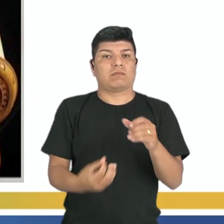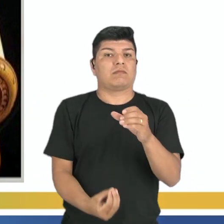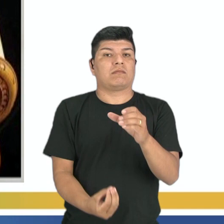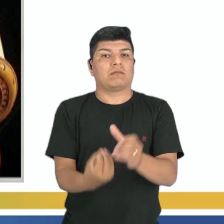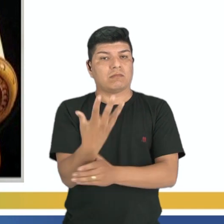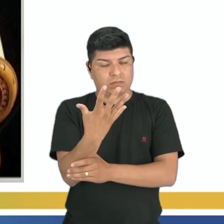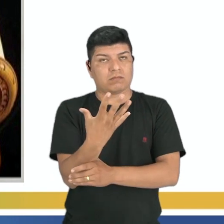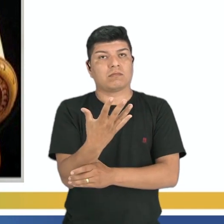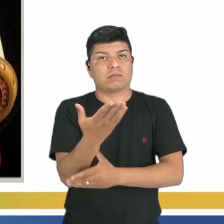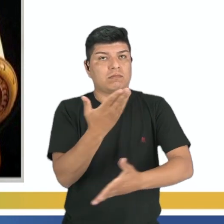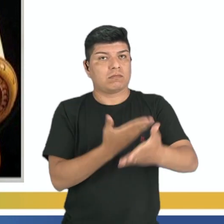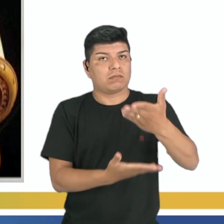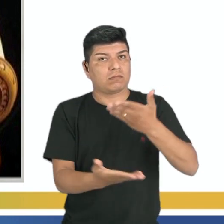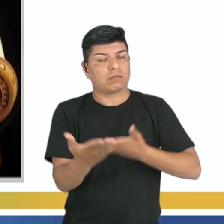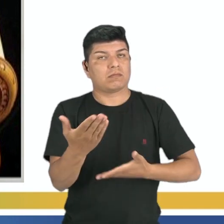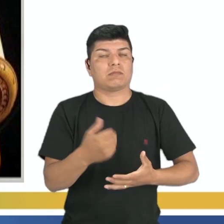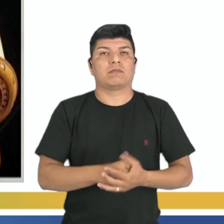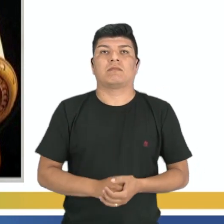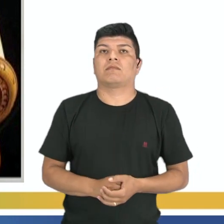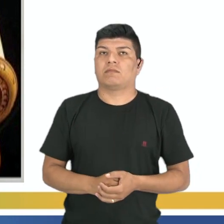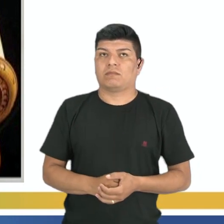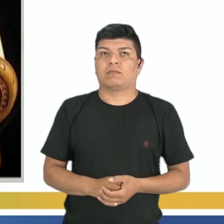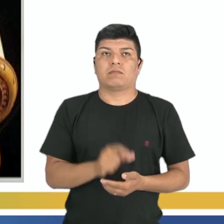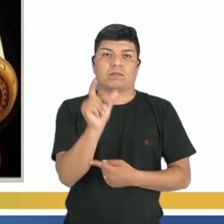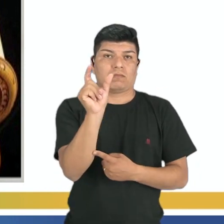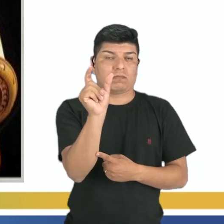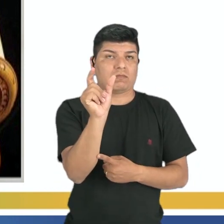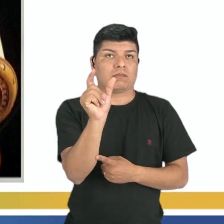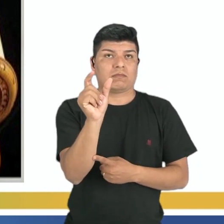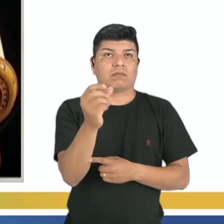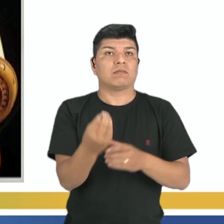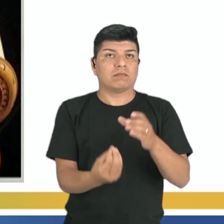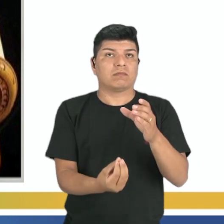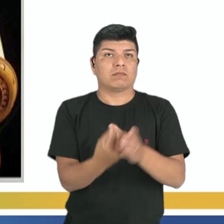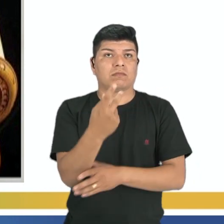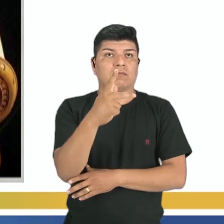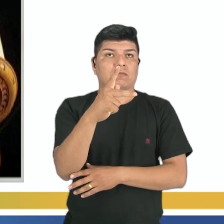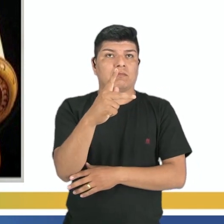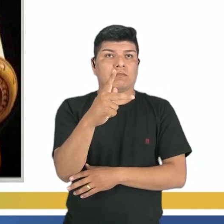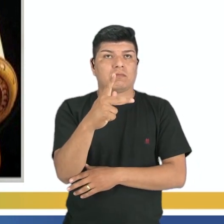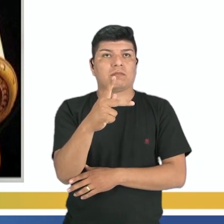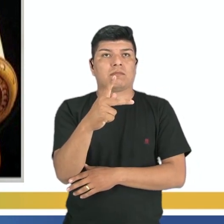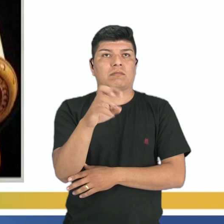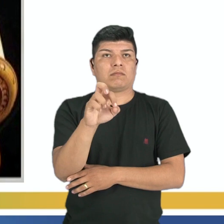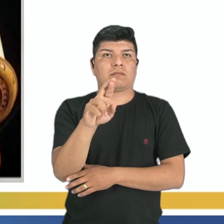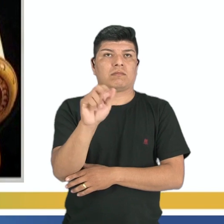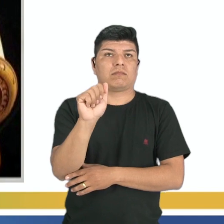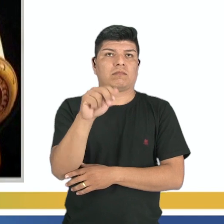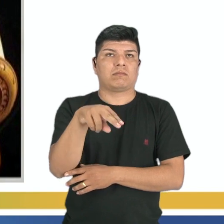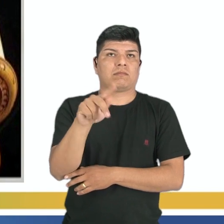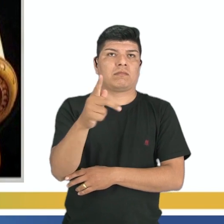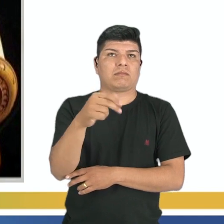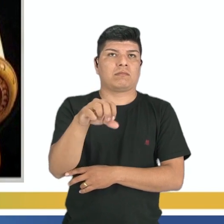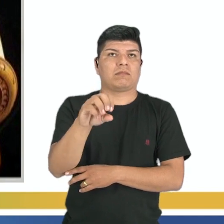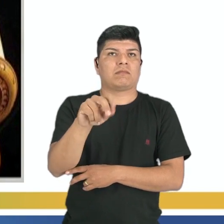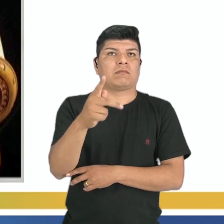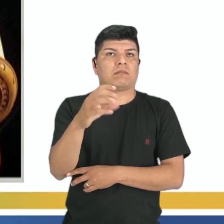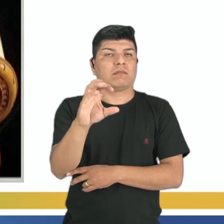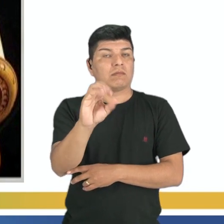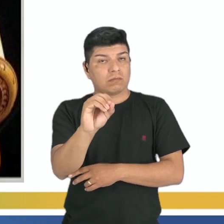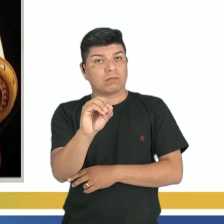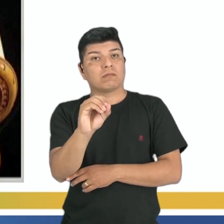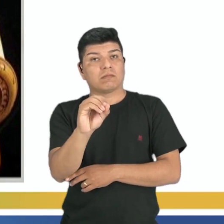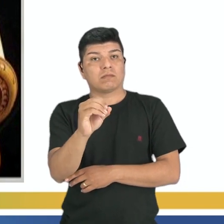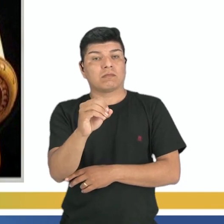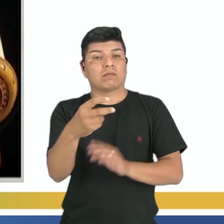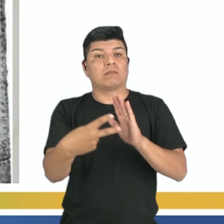originado, né, e distribuído. Então, essa palavra ela é de origem grega, Pérgamo, tá? E significa filho, né, como se fosse o primogênito de